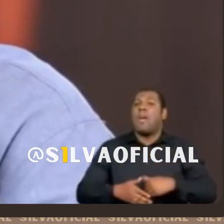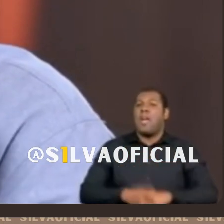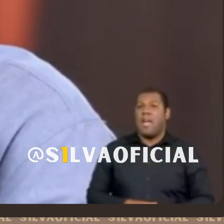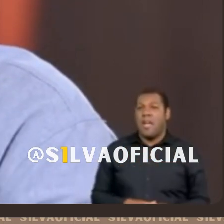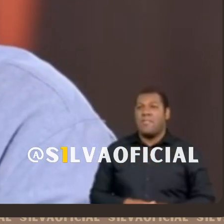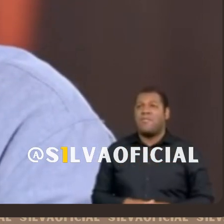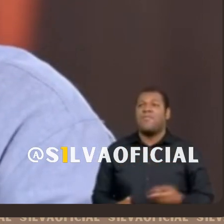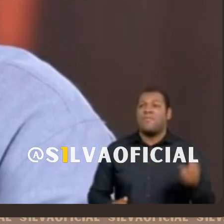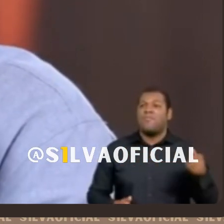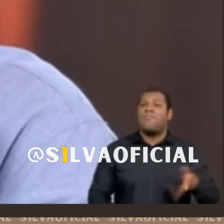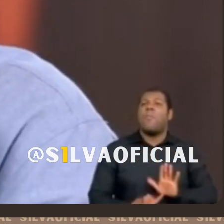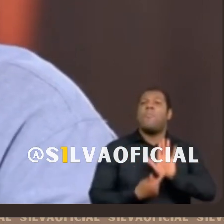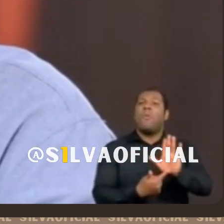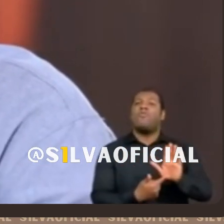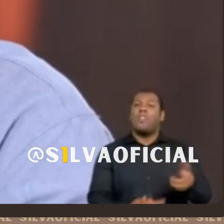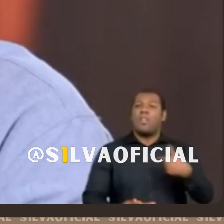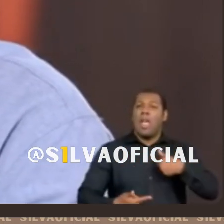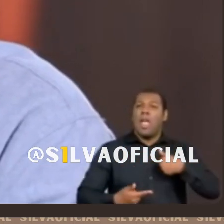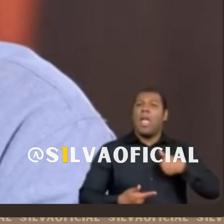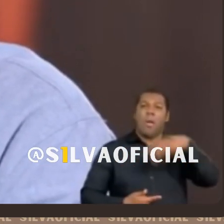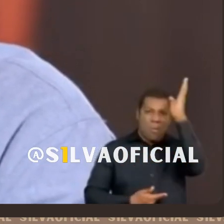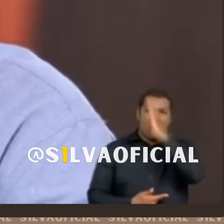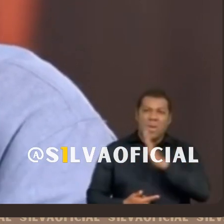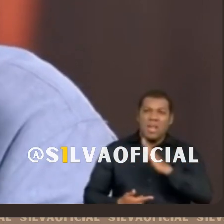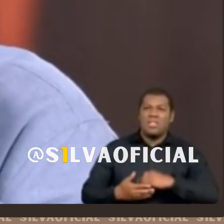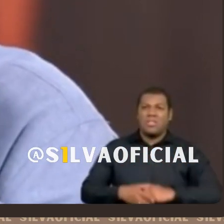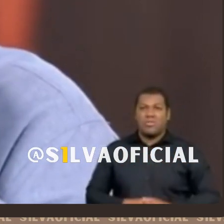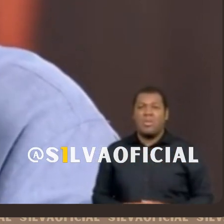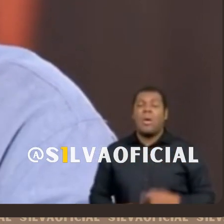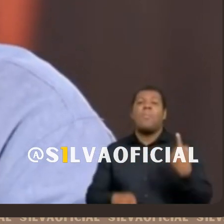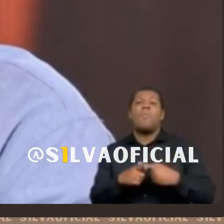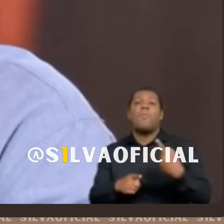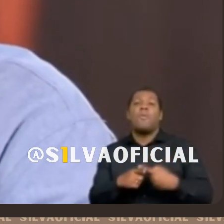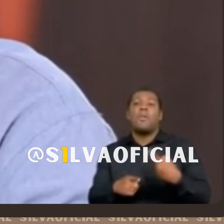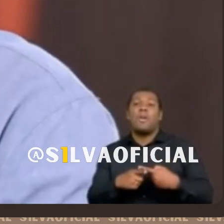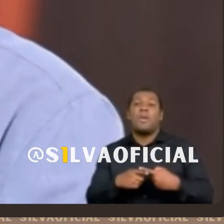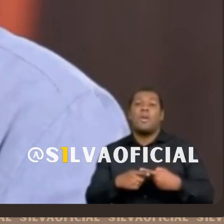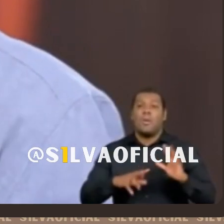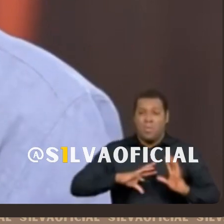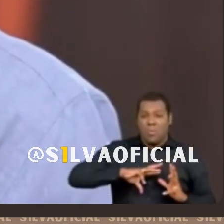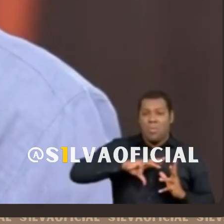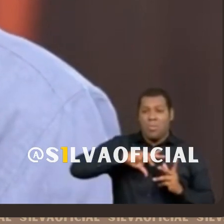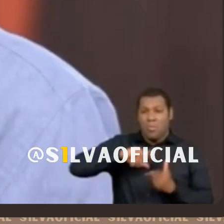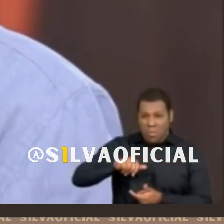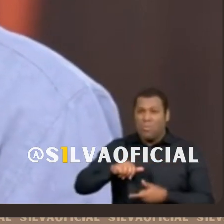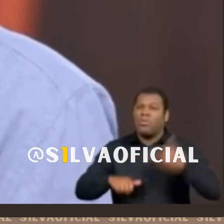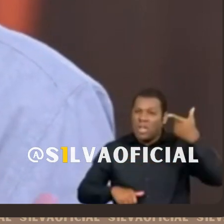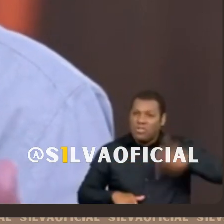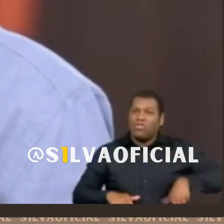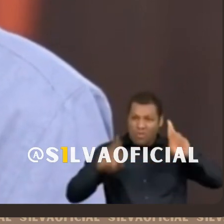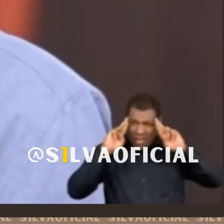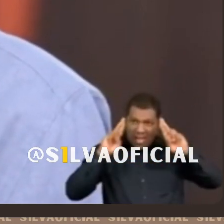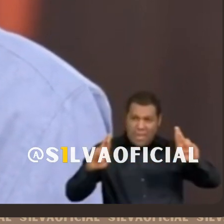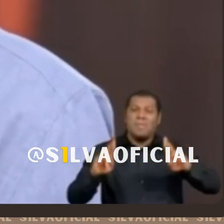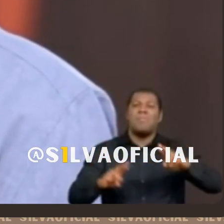mundo voltou a gostar do Brasil. O mundo voltou a ter o Brasil, sabe, nos